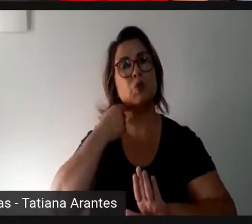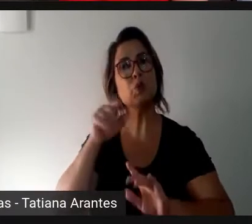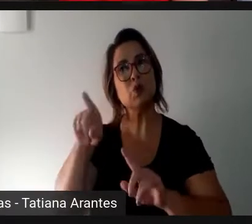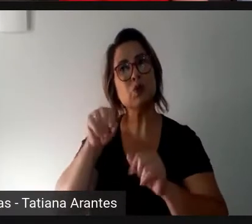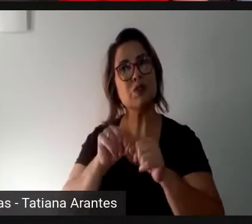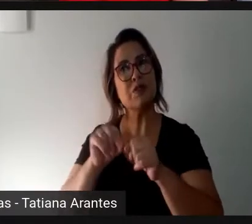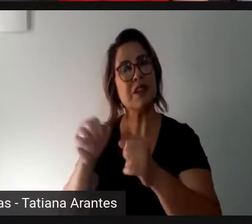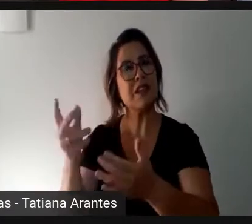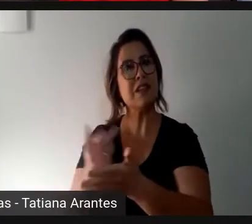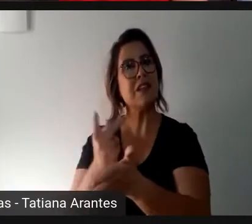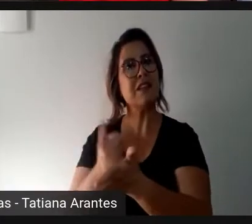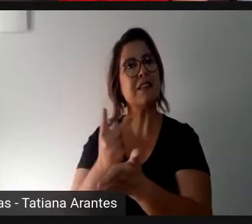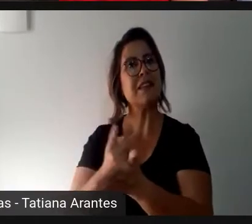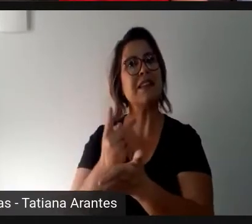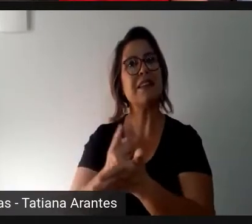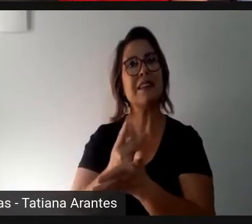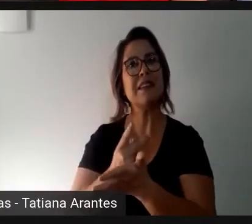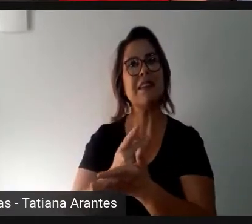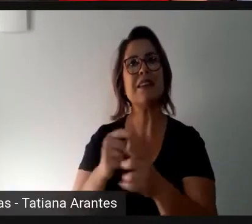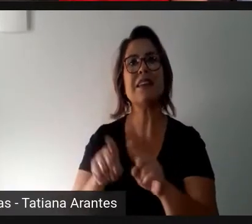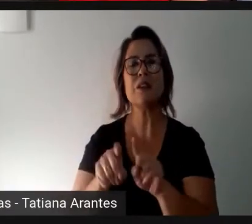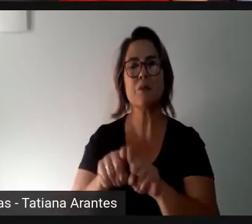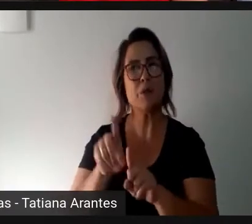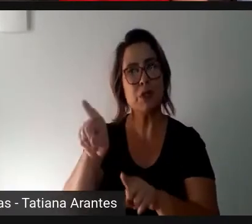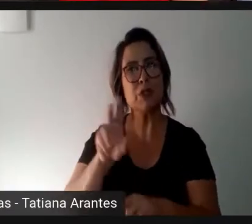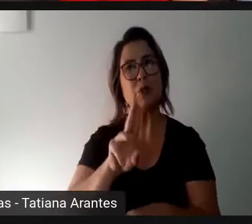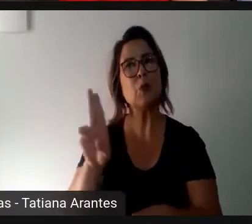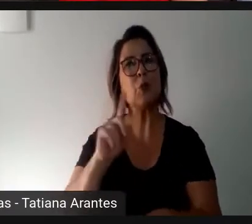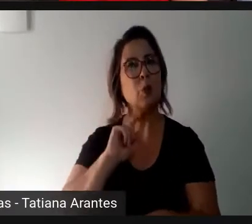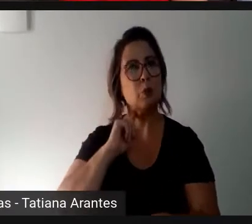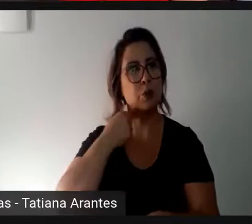contra a administração pública, pode dar muito ruim para você pode até fechar.